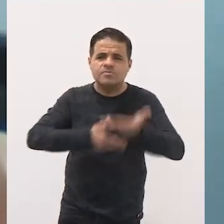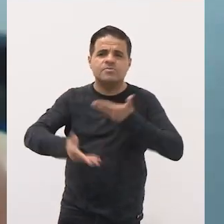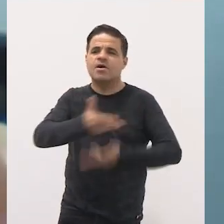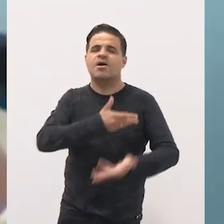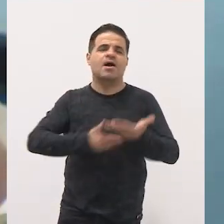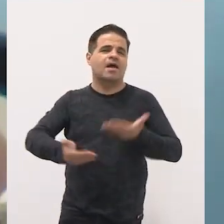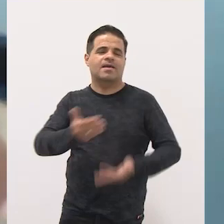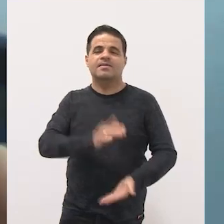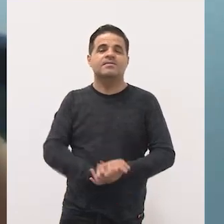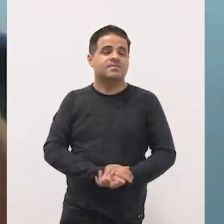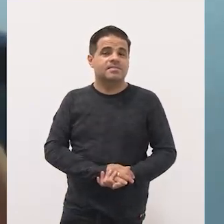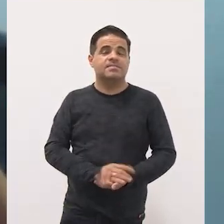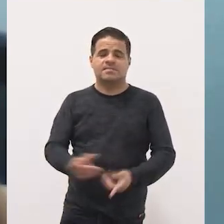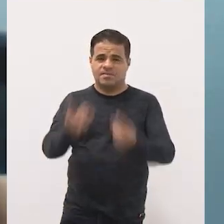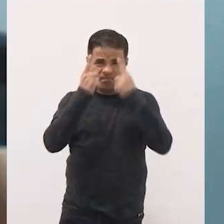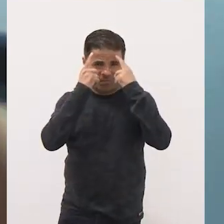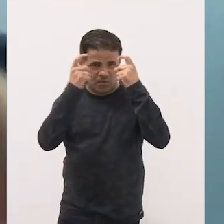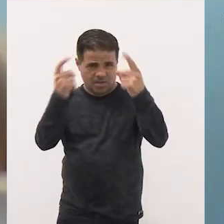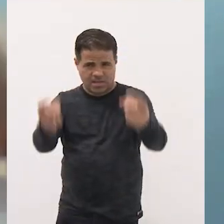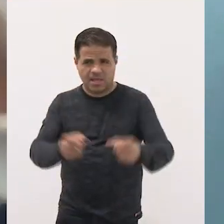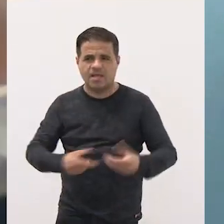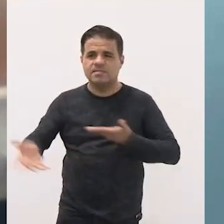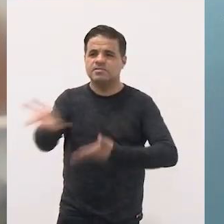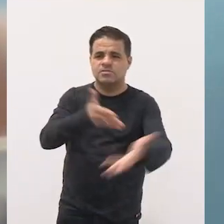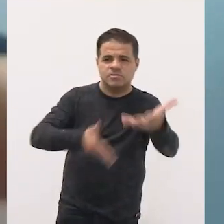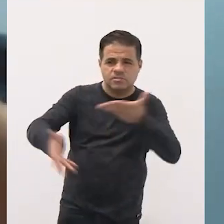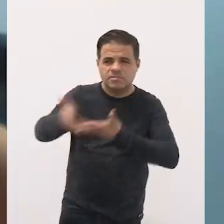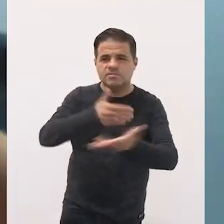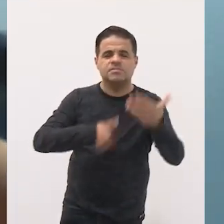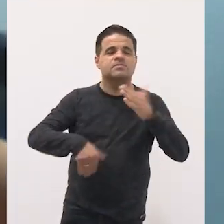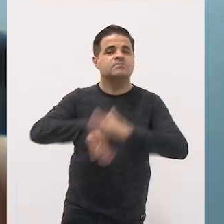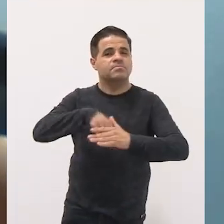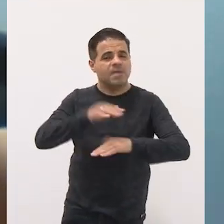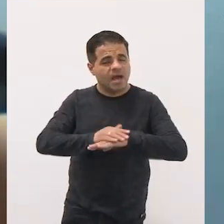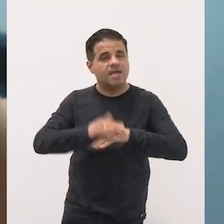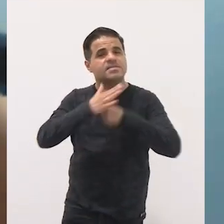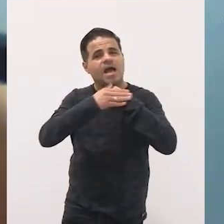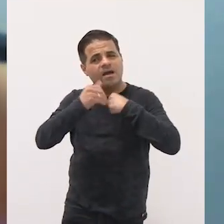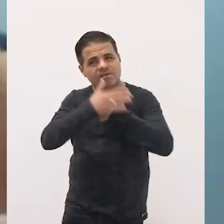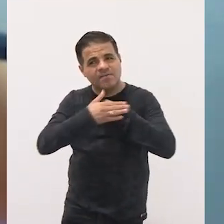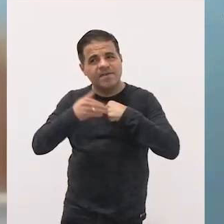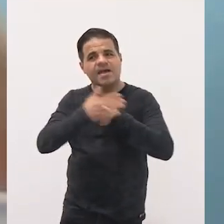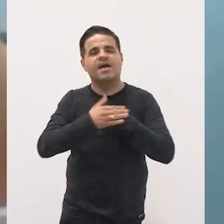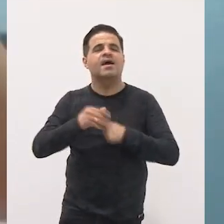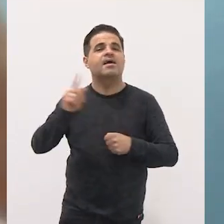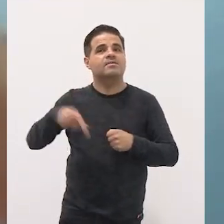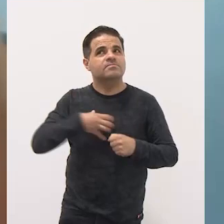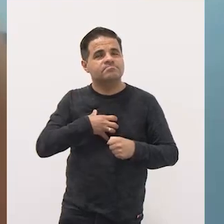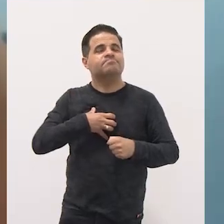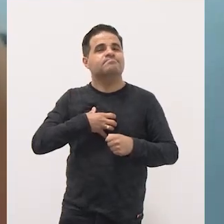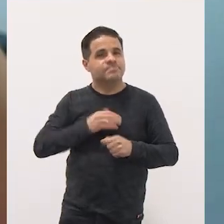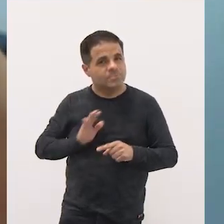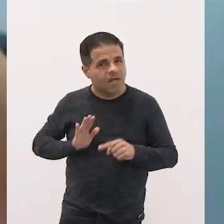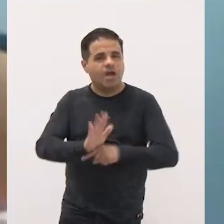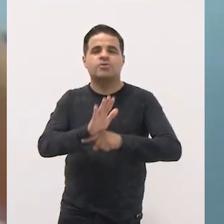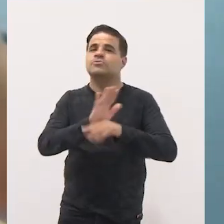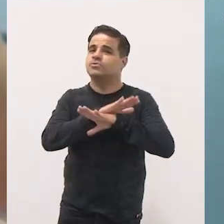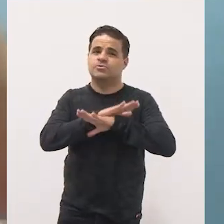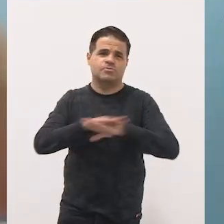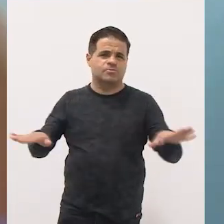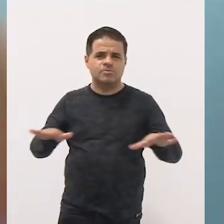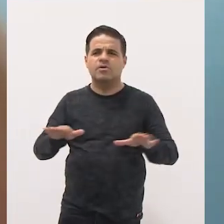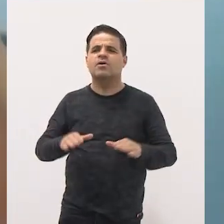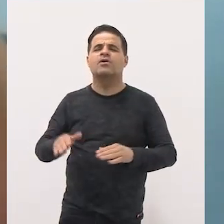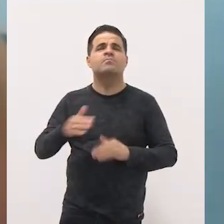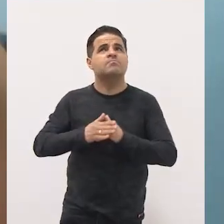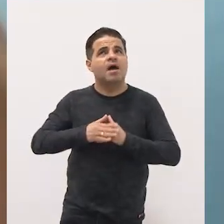não violentas, as relações com mais afeto, elas só ajudam. Mas o que